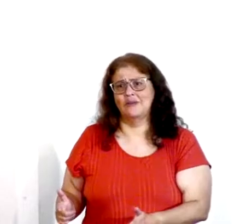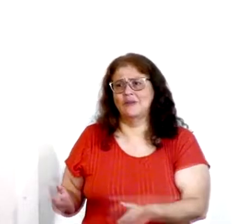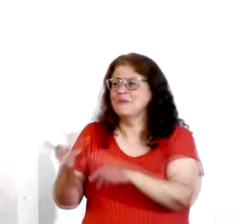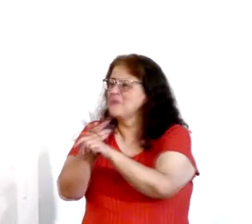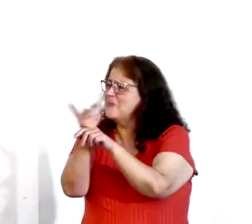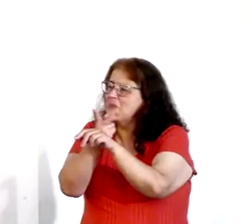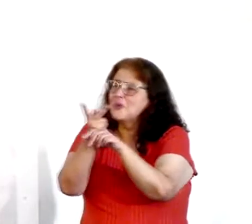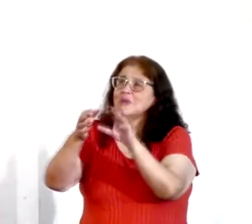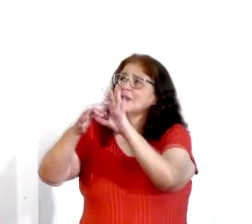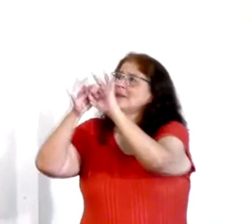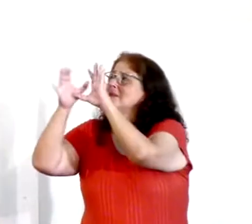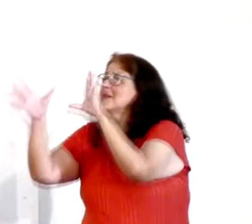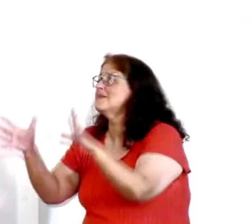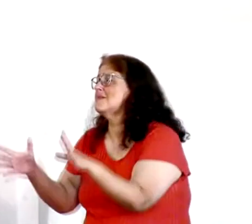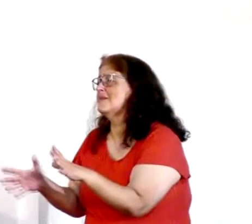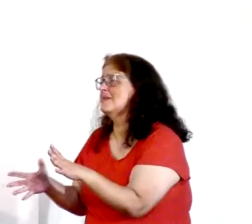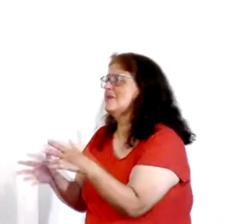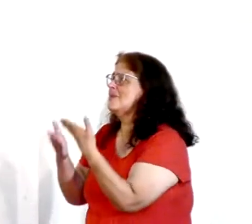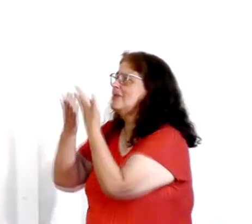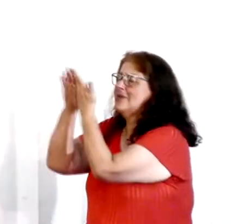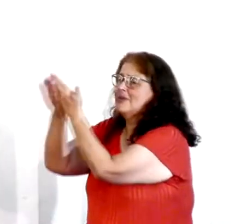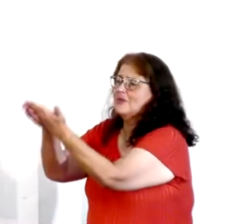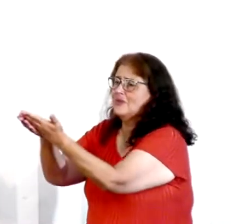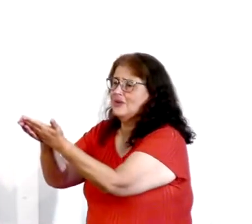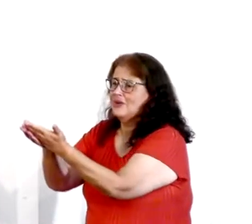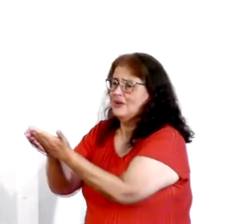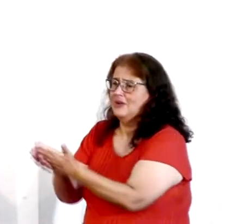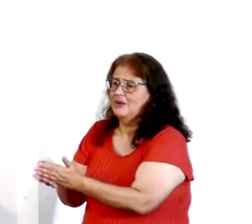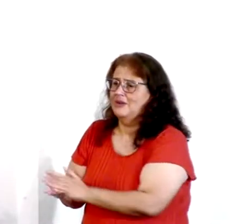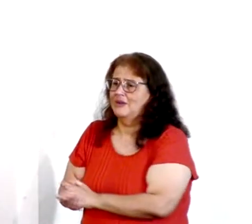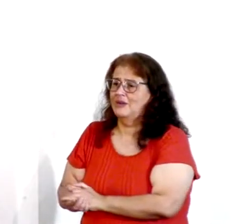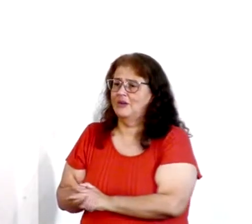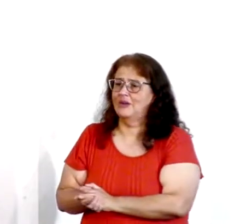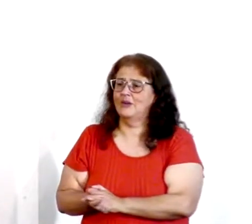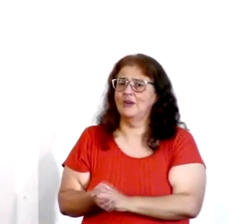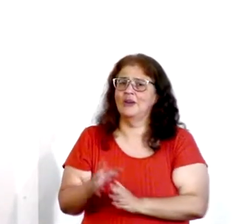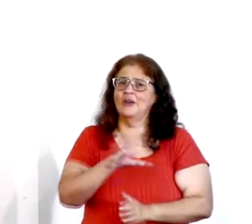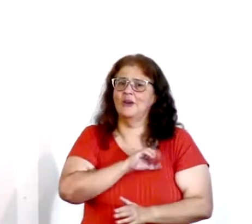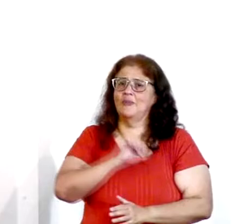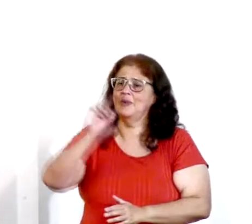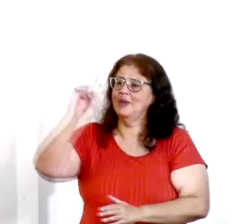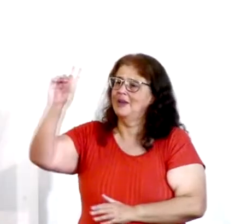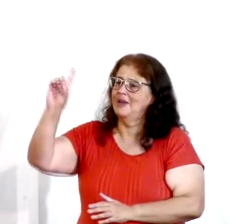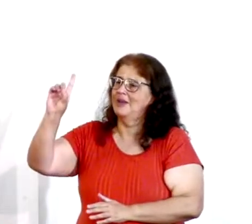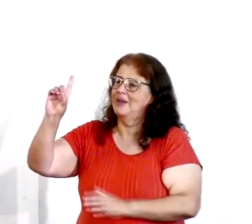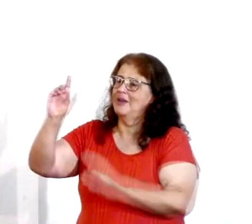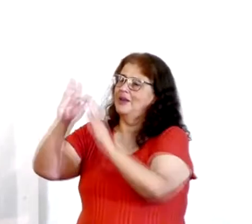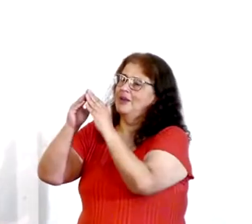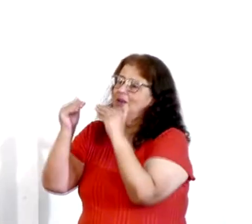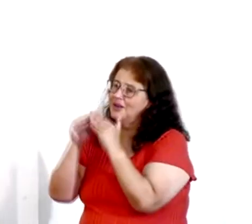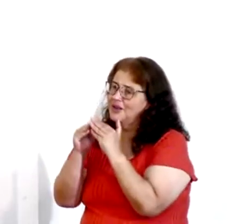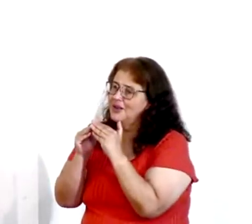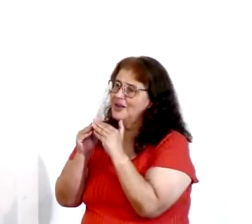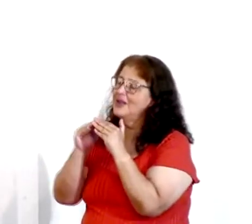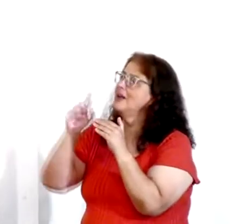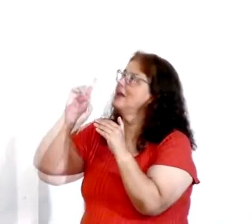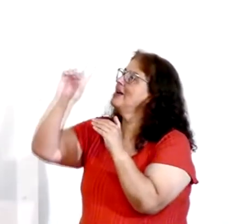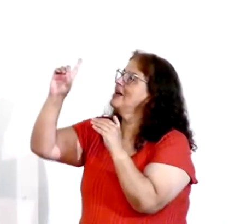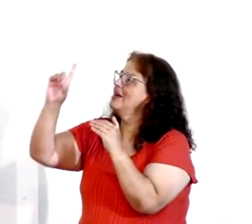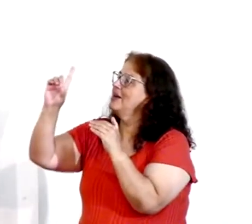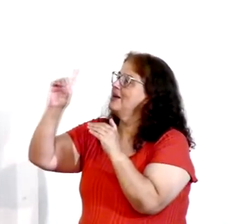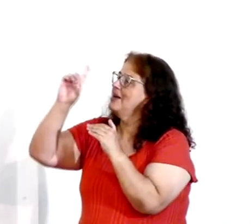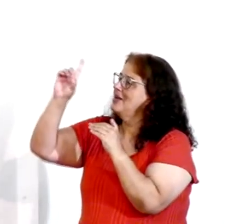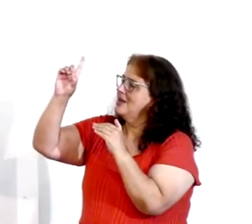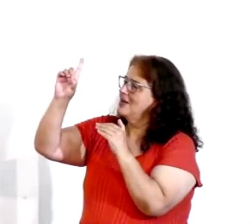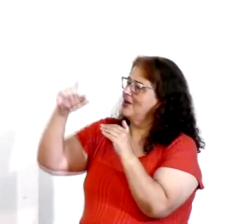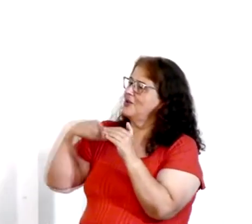sua libertação. No dia obscuro da alma, clame por Deus, clame por sua luz. Deus